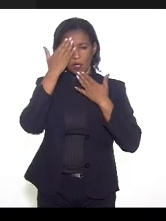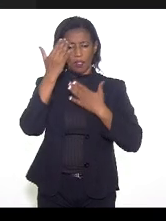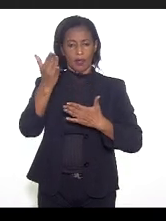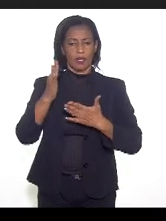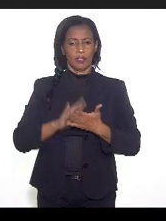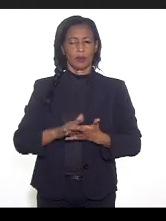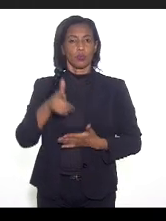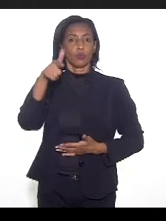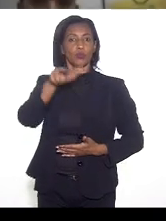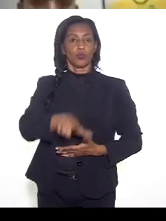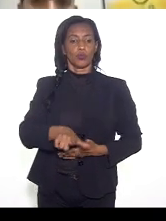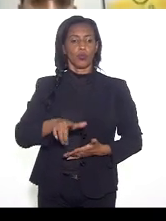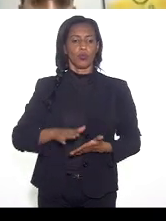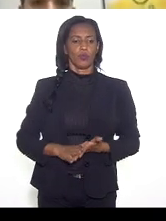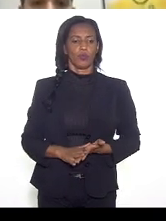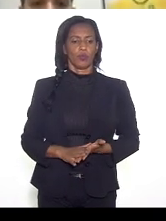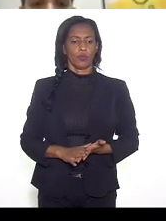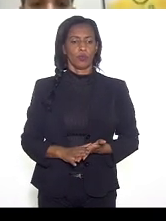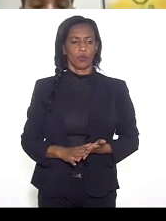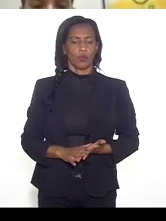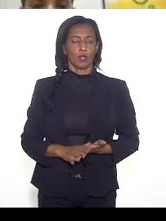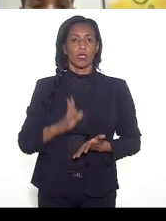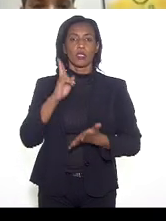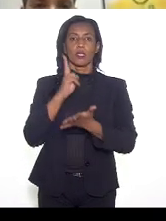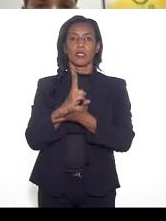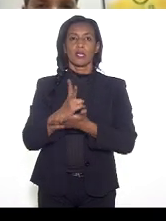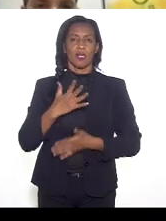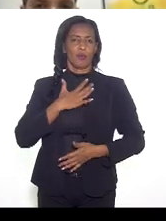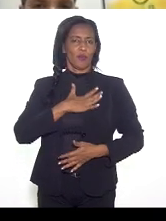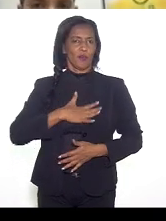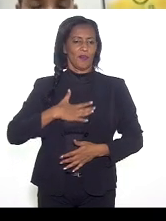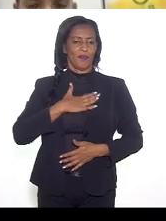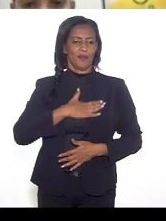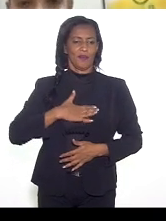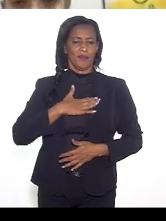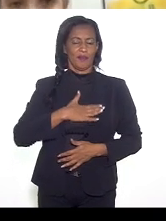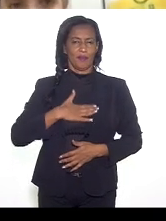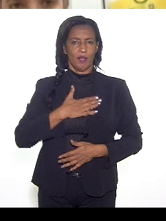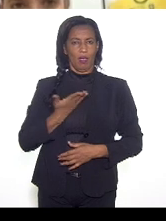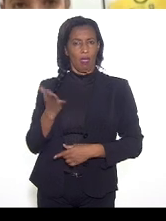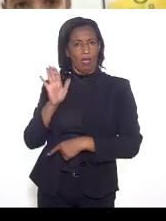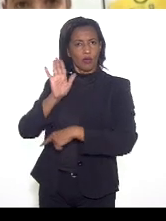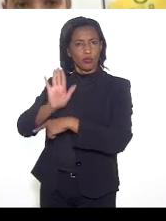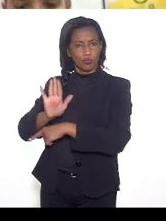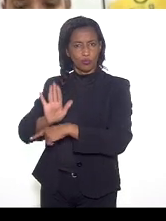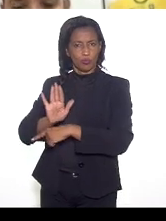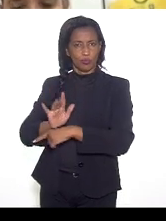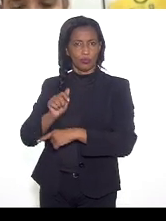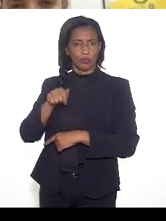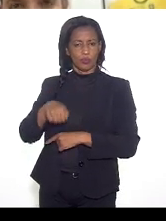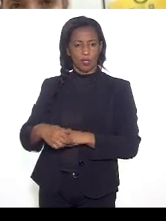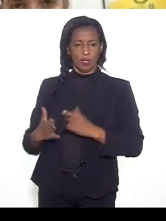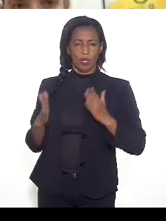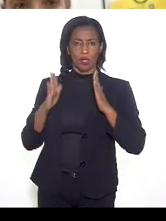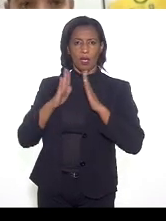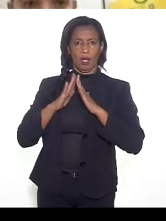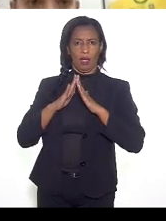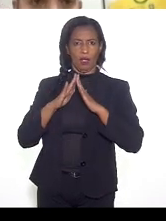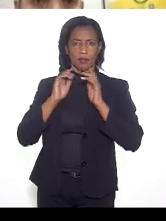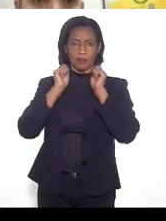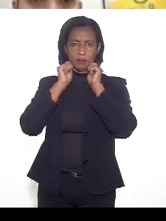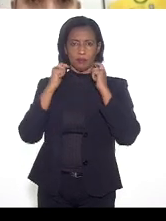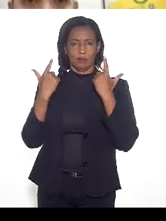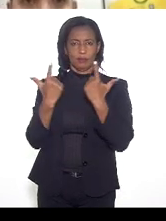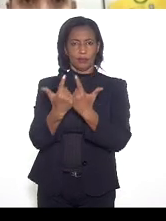Agradeço mais uma vez e é sempre um prazer poder contribuir aqui com a nossa Casa Legislativa.